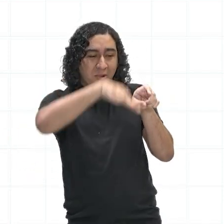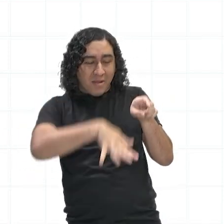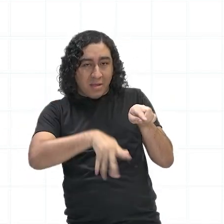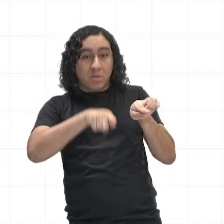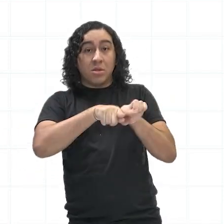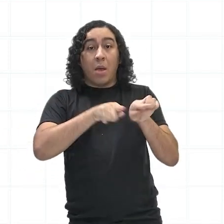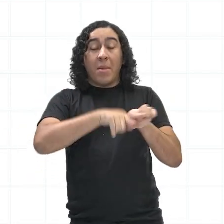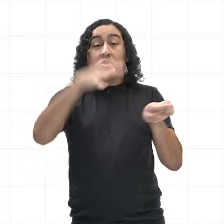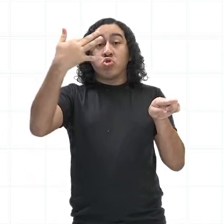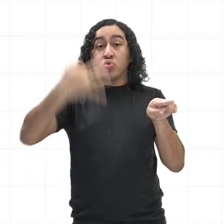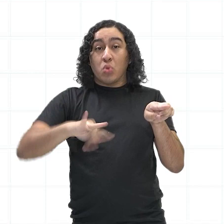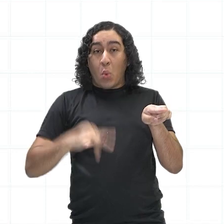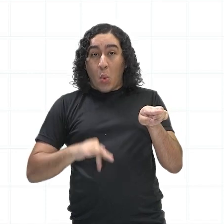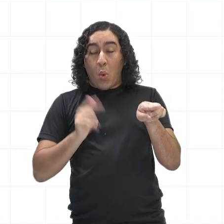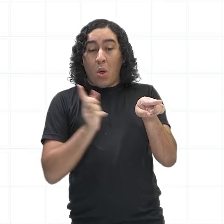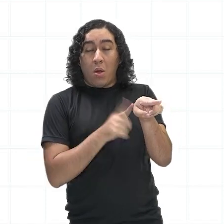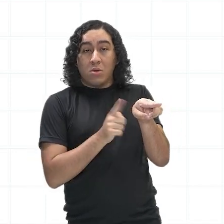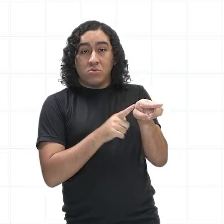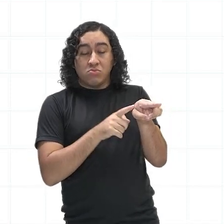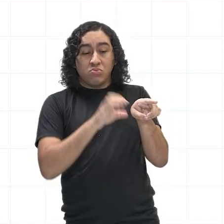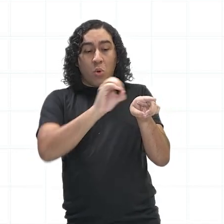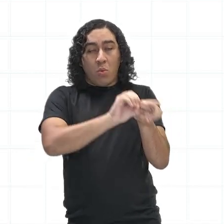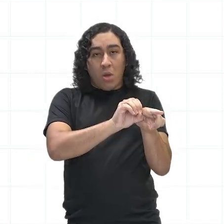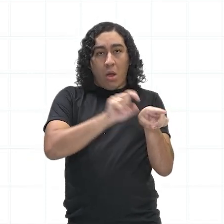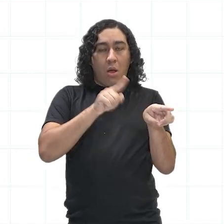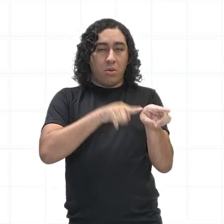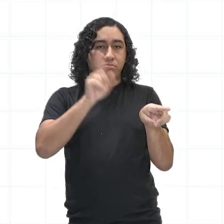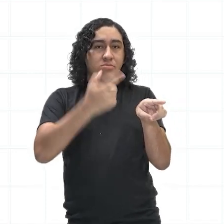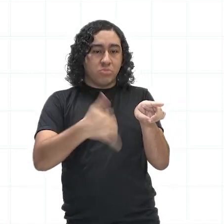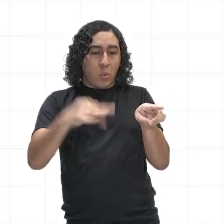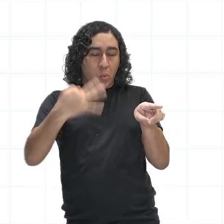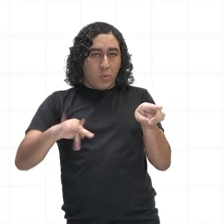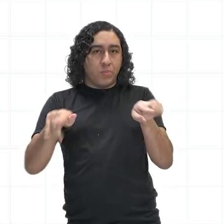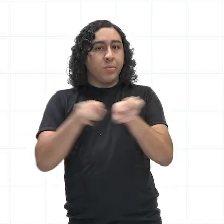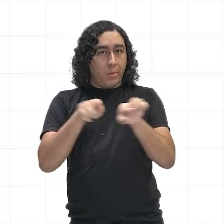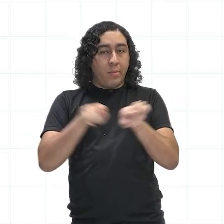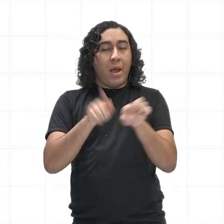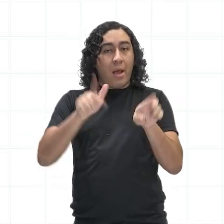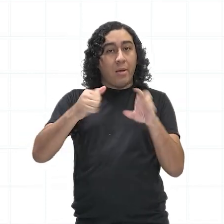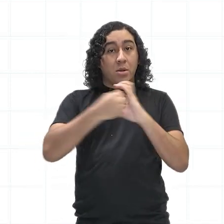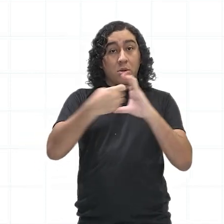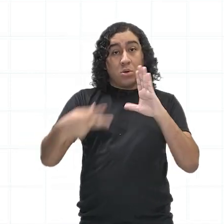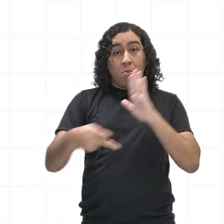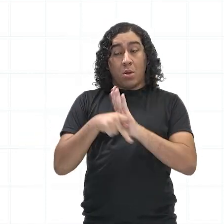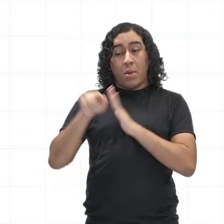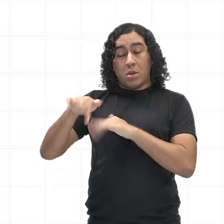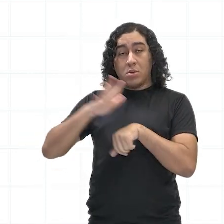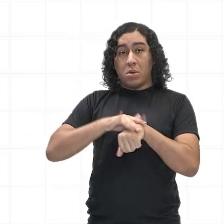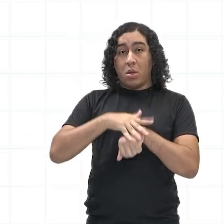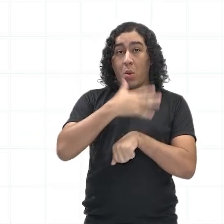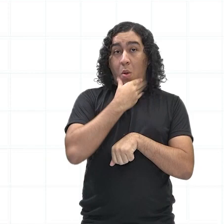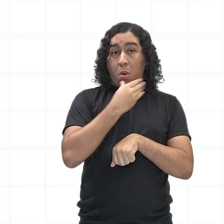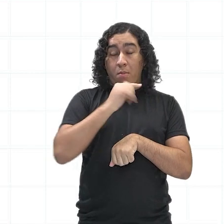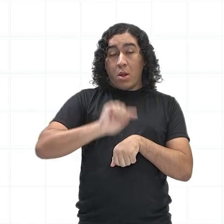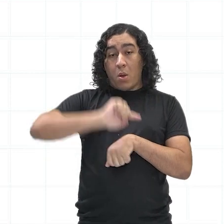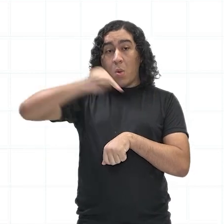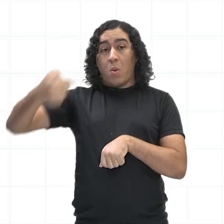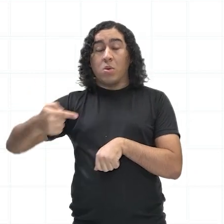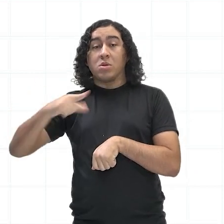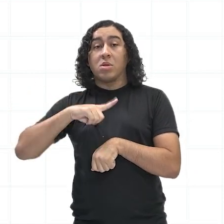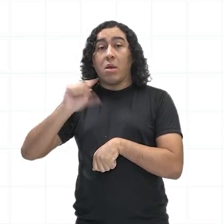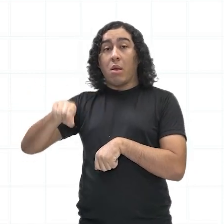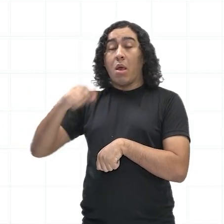ou inchaço em um dos testículos, né? São alguns dos sintomas característicos da gonorreia no homem. Na outra imagem, a gente